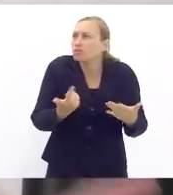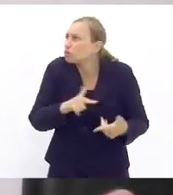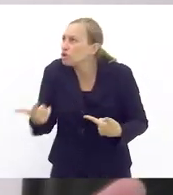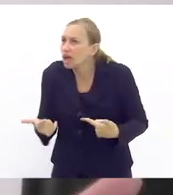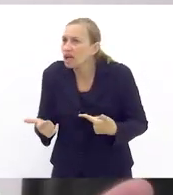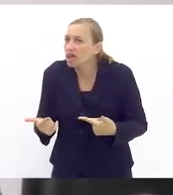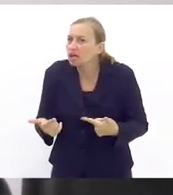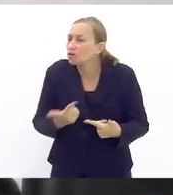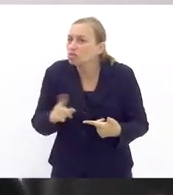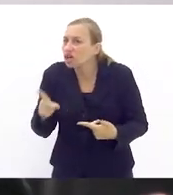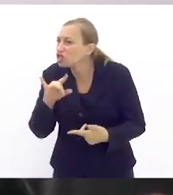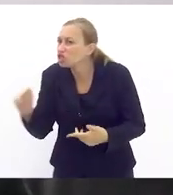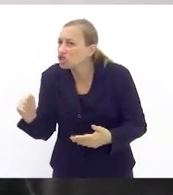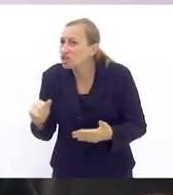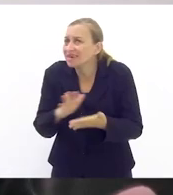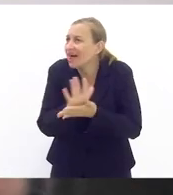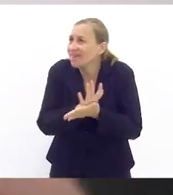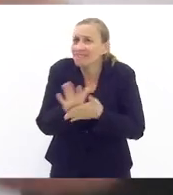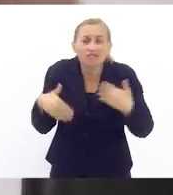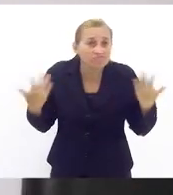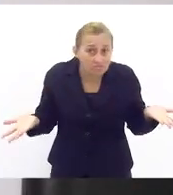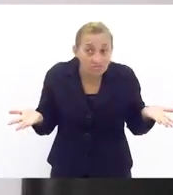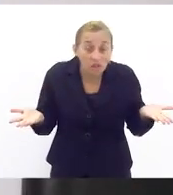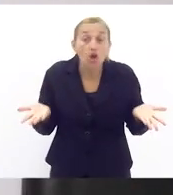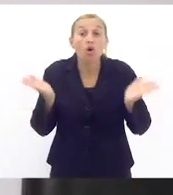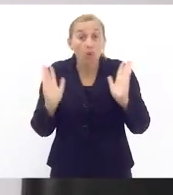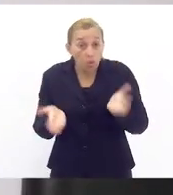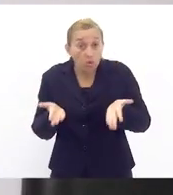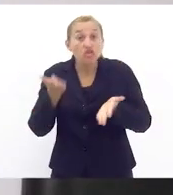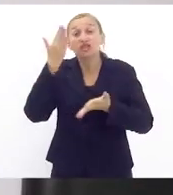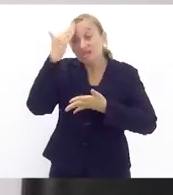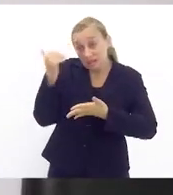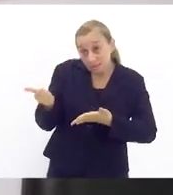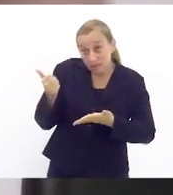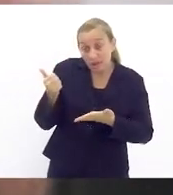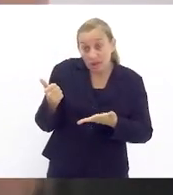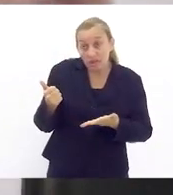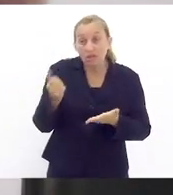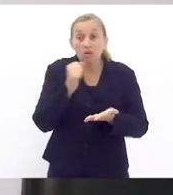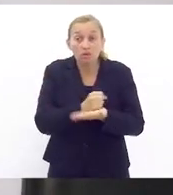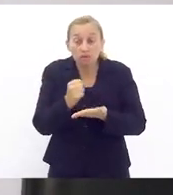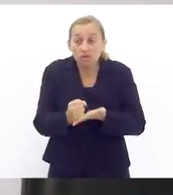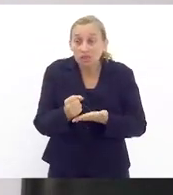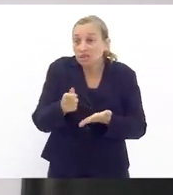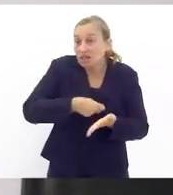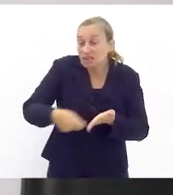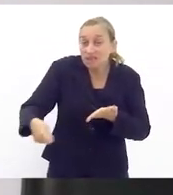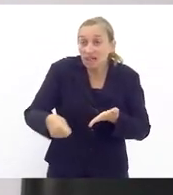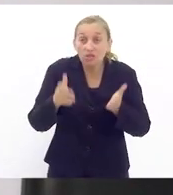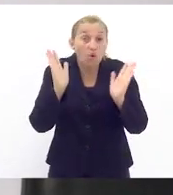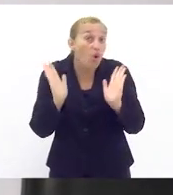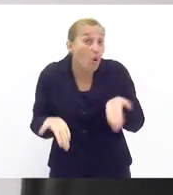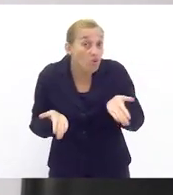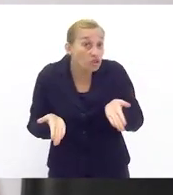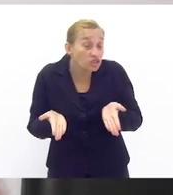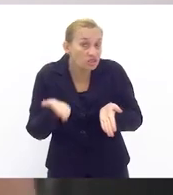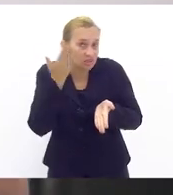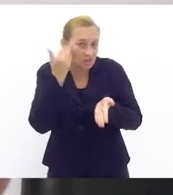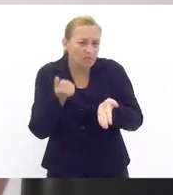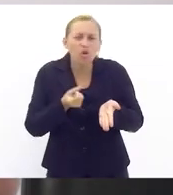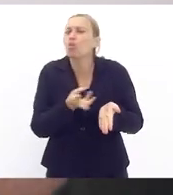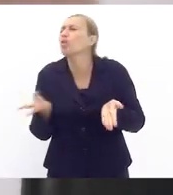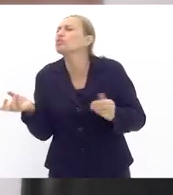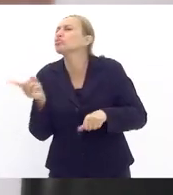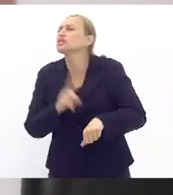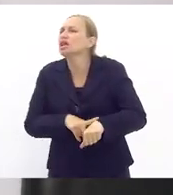tem porque não tem data hoje a gente está sabendo que o contrato foi assinado Hoje nós estamos sabendo quanto tempo